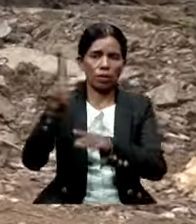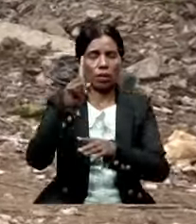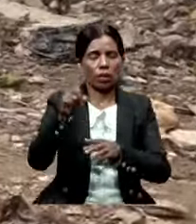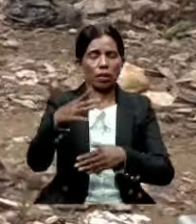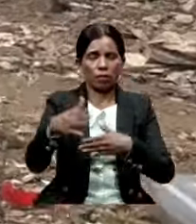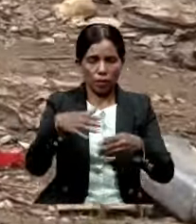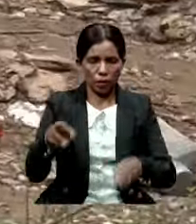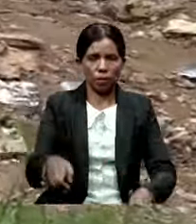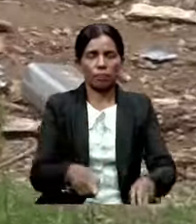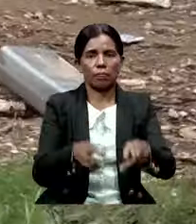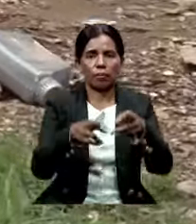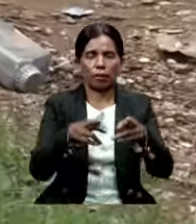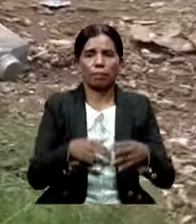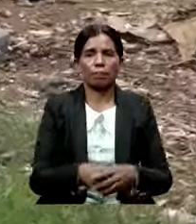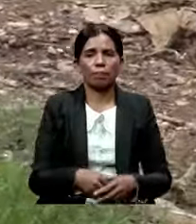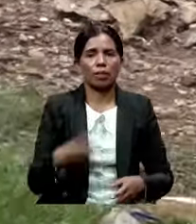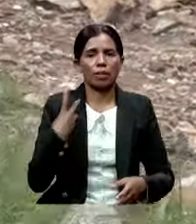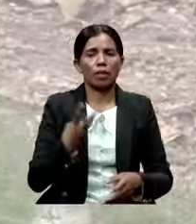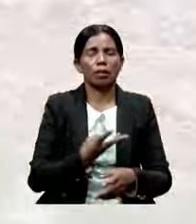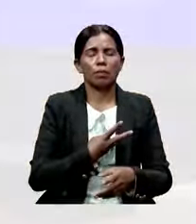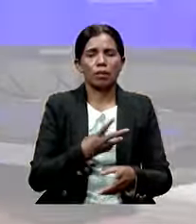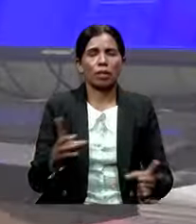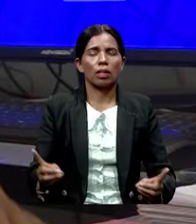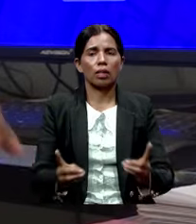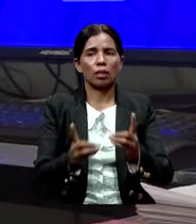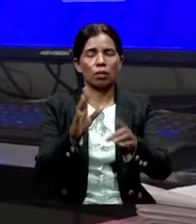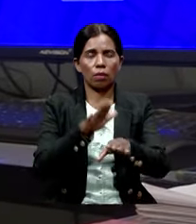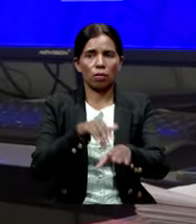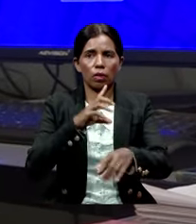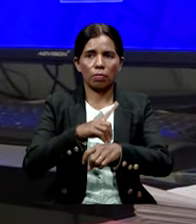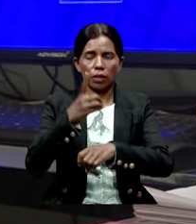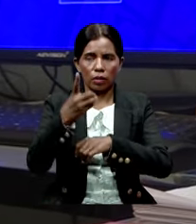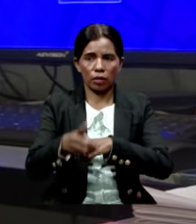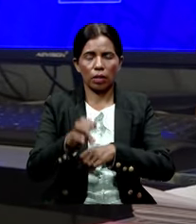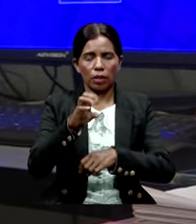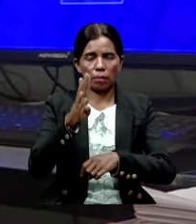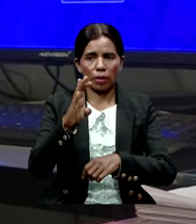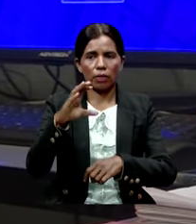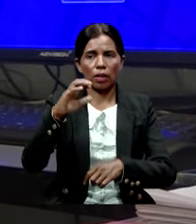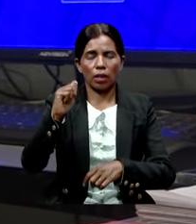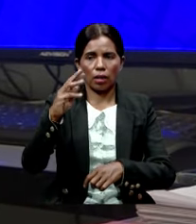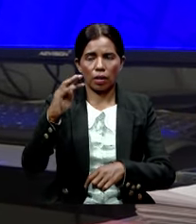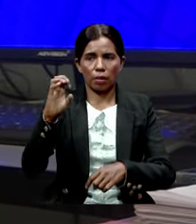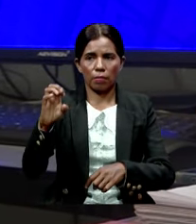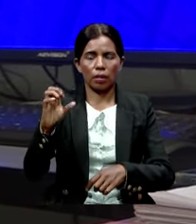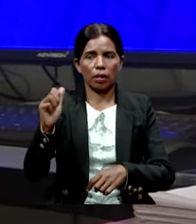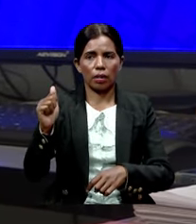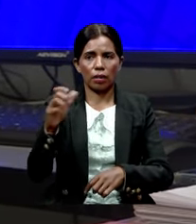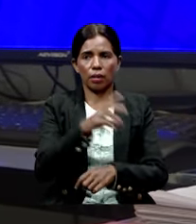muito clima. Agora dá o café também no nosso alma, que EBF Camea Centro, a Camea